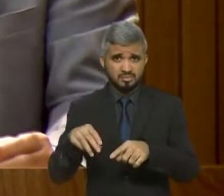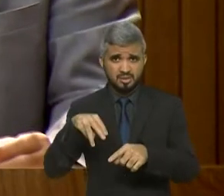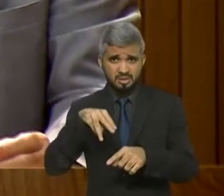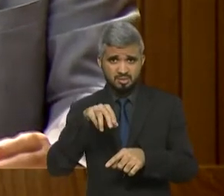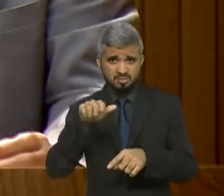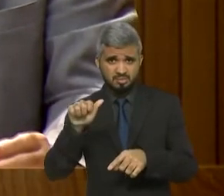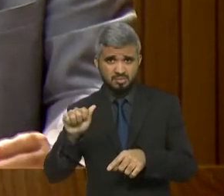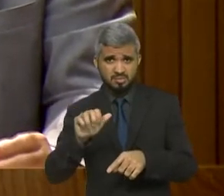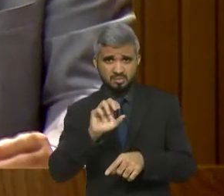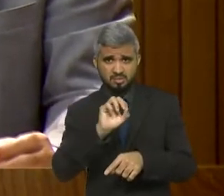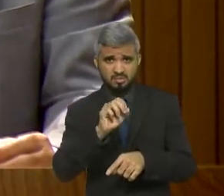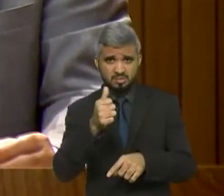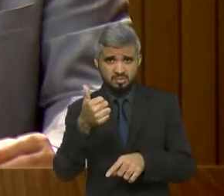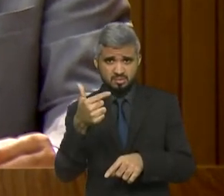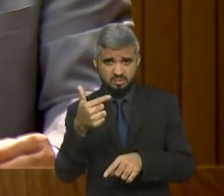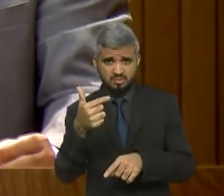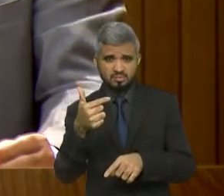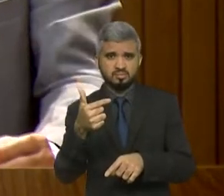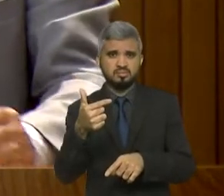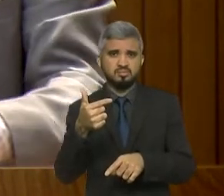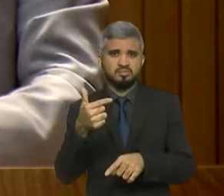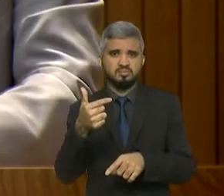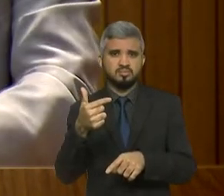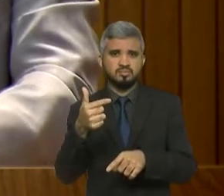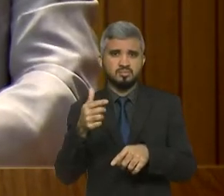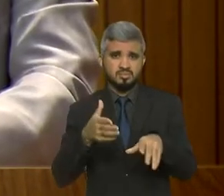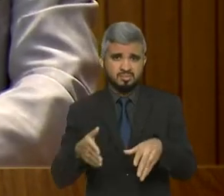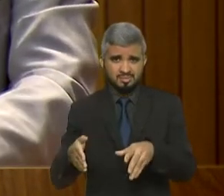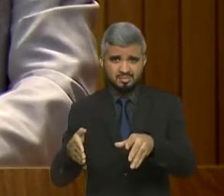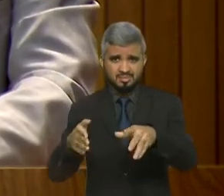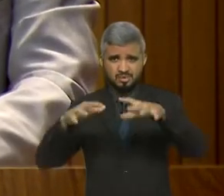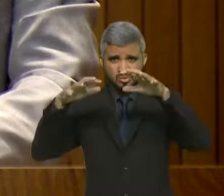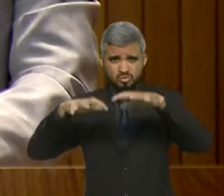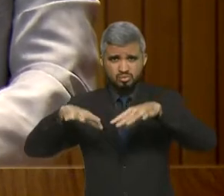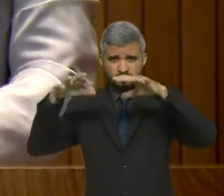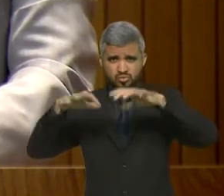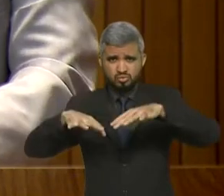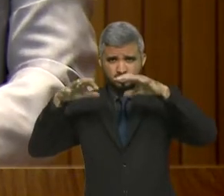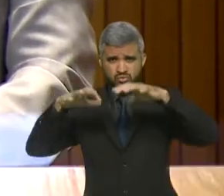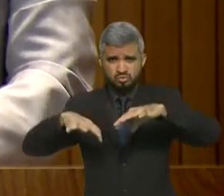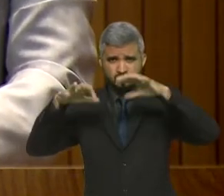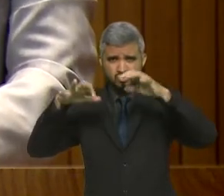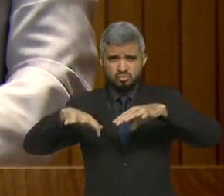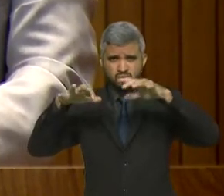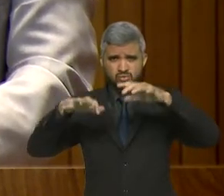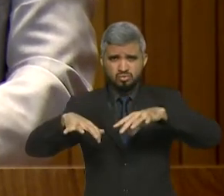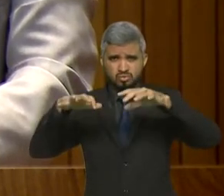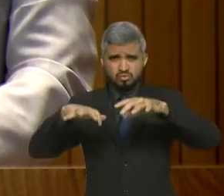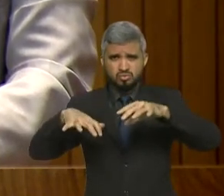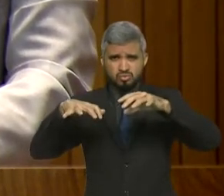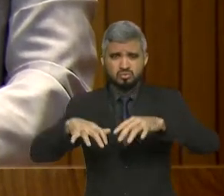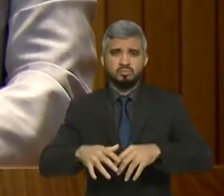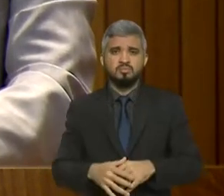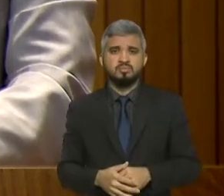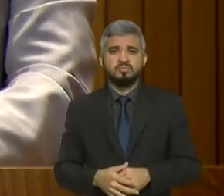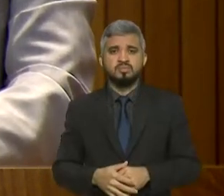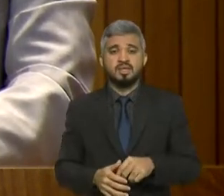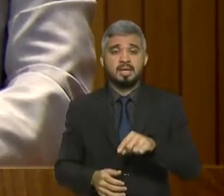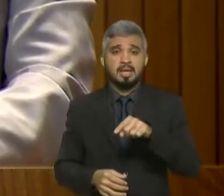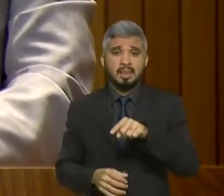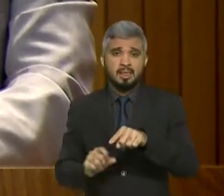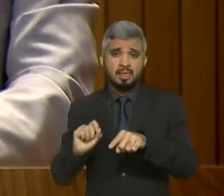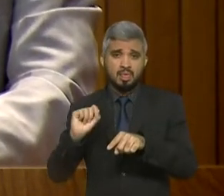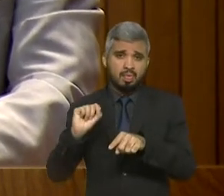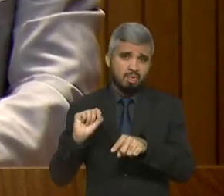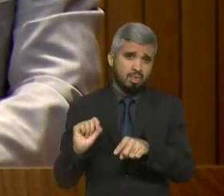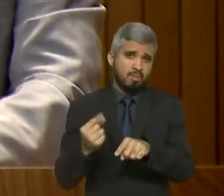MA-012 que, devido às chuvas frequentes e intensas deste ano, estragou